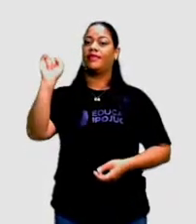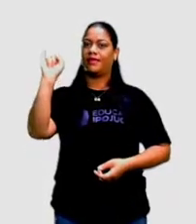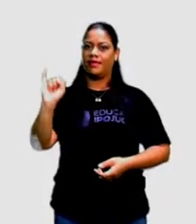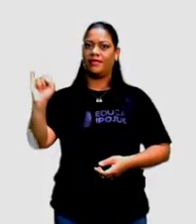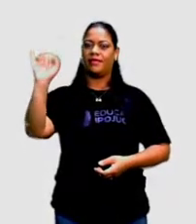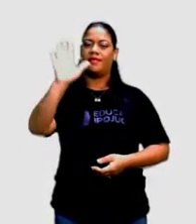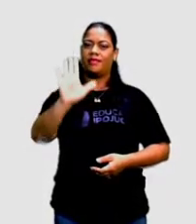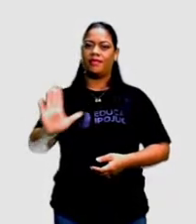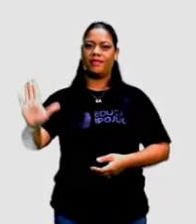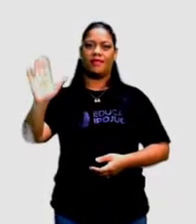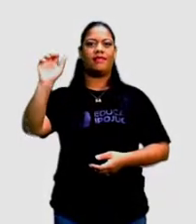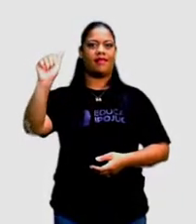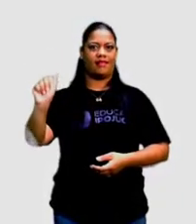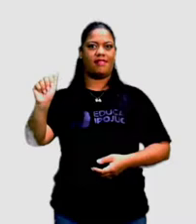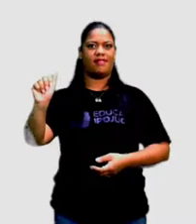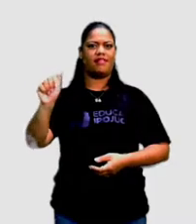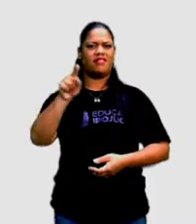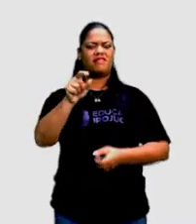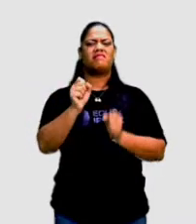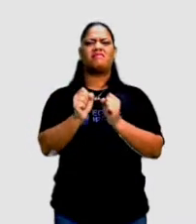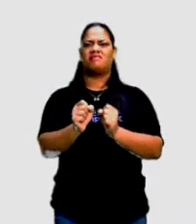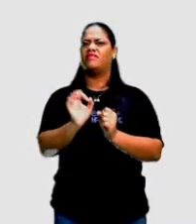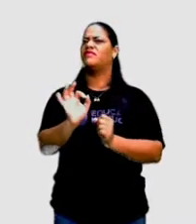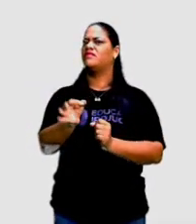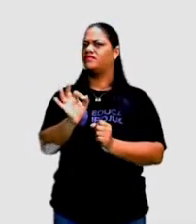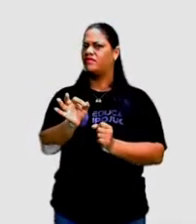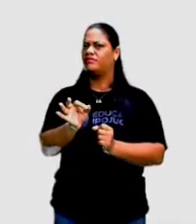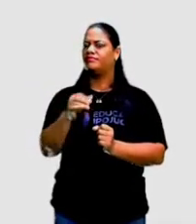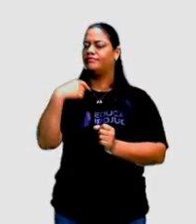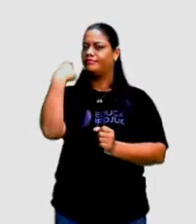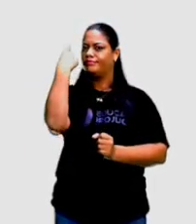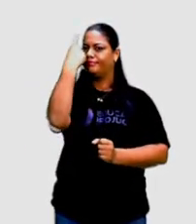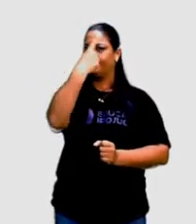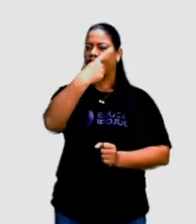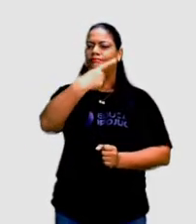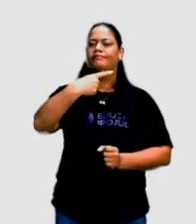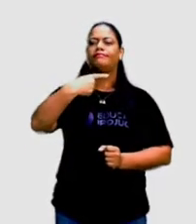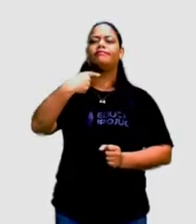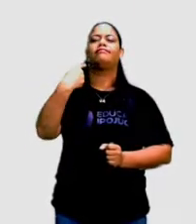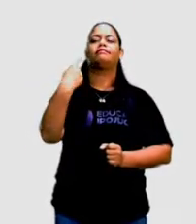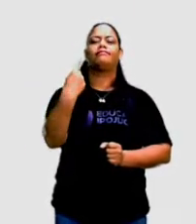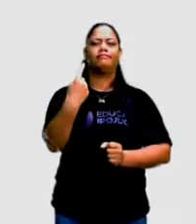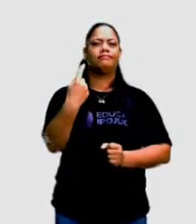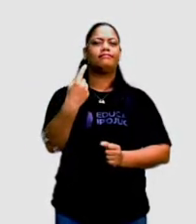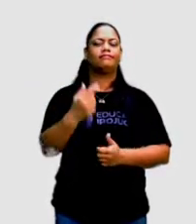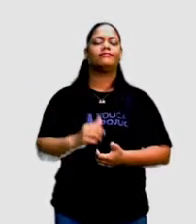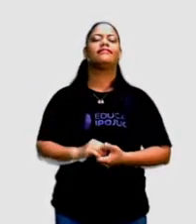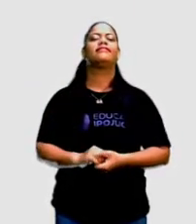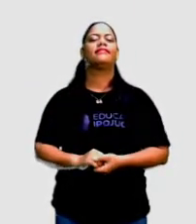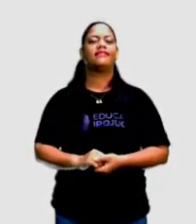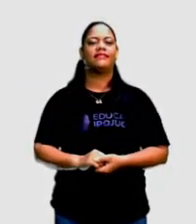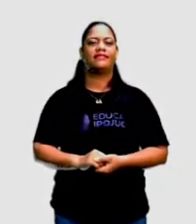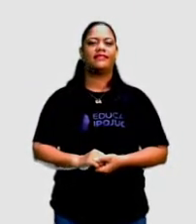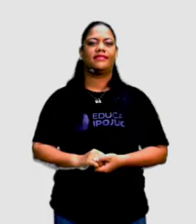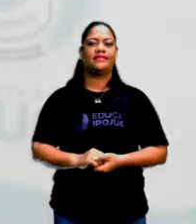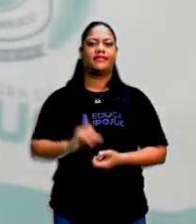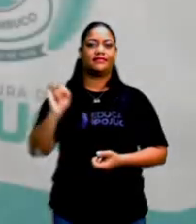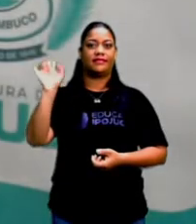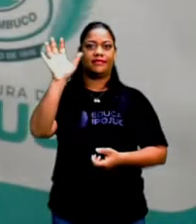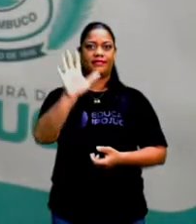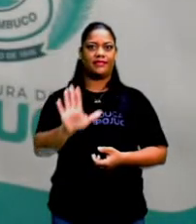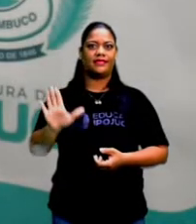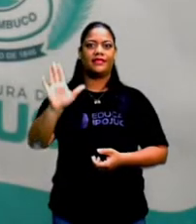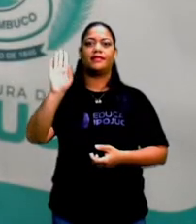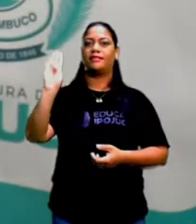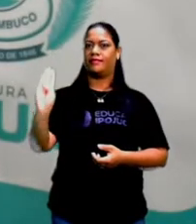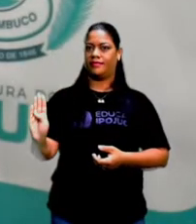A. Você pode estar certo. Observem que esta fala está mais adequada à imagem